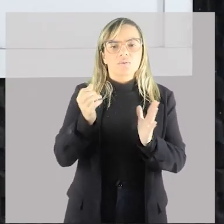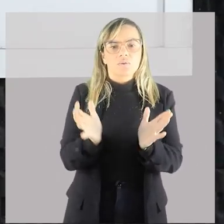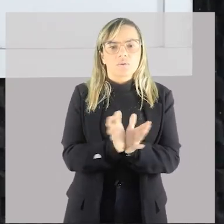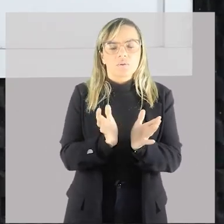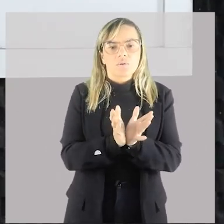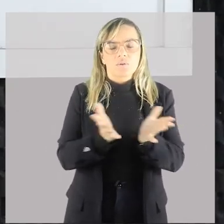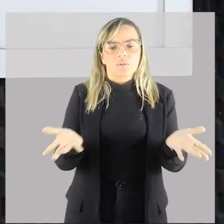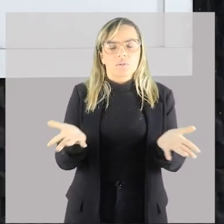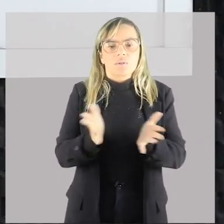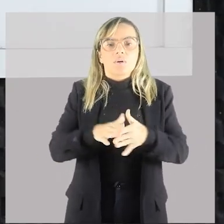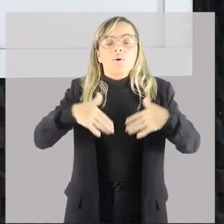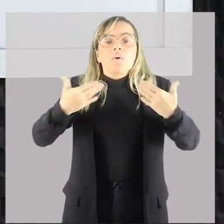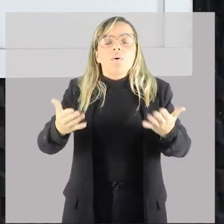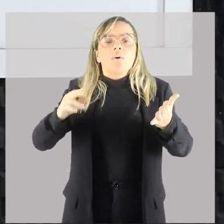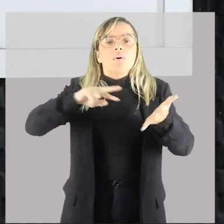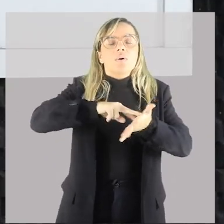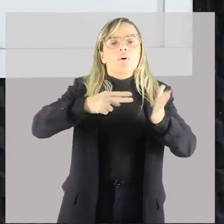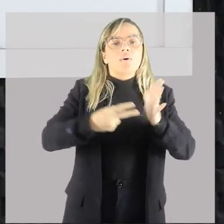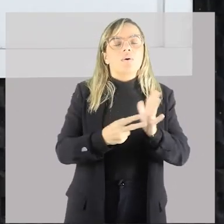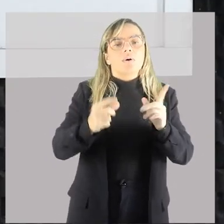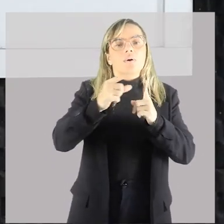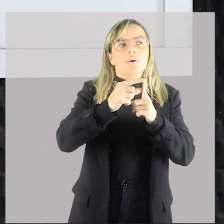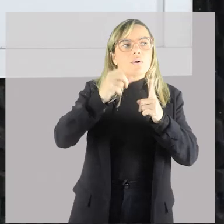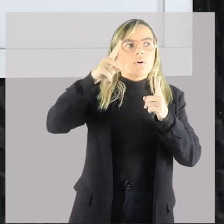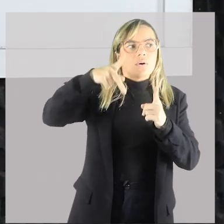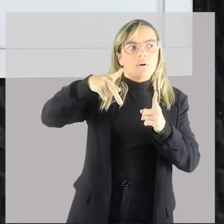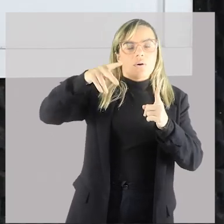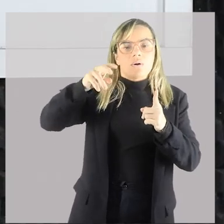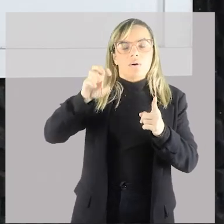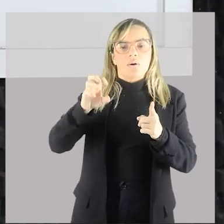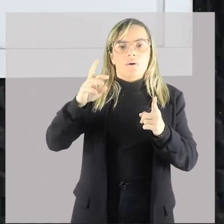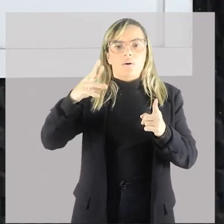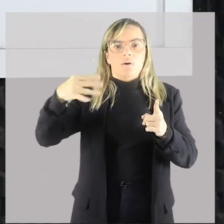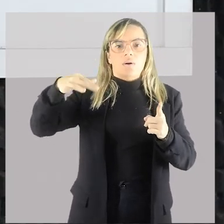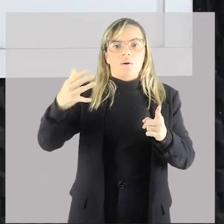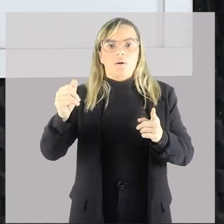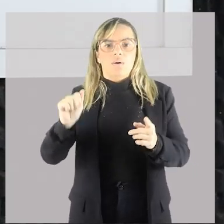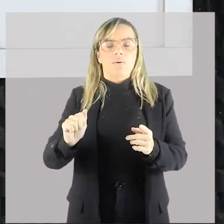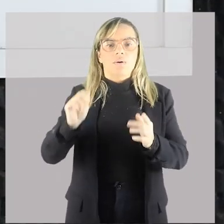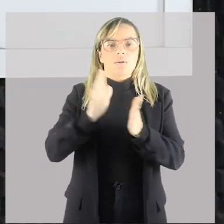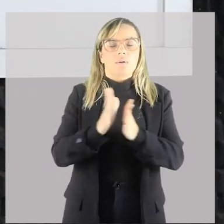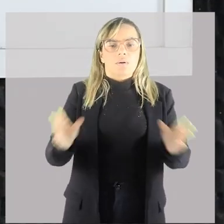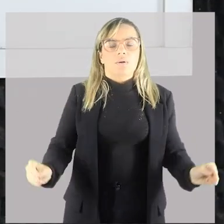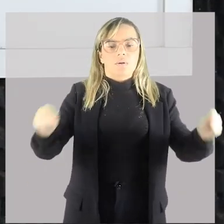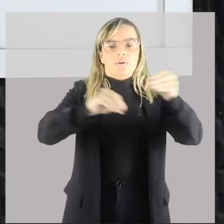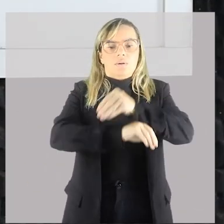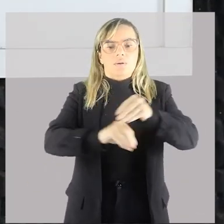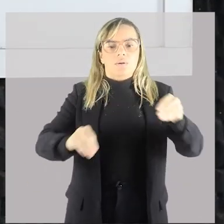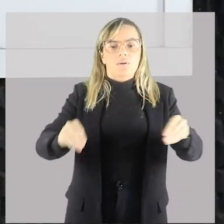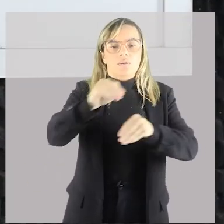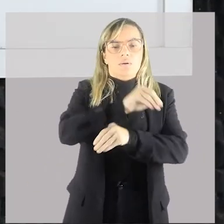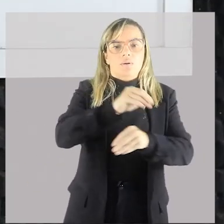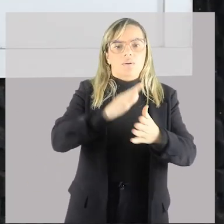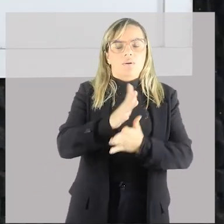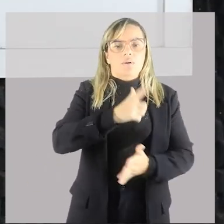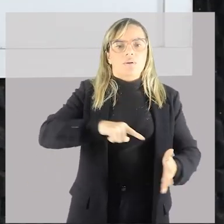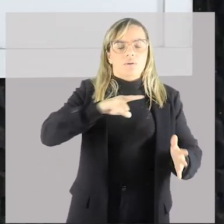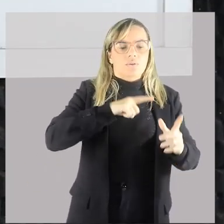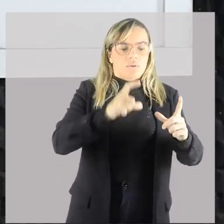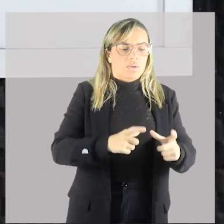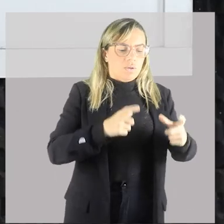permutação? O que é permuta? A palavra permuta significa troca, né? Você tira um elemento de